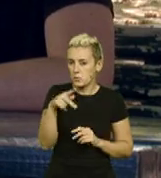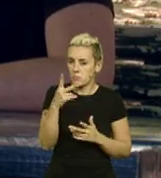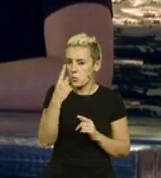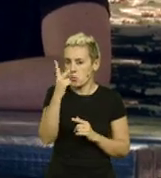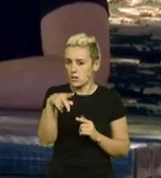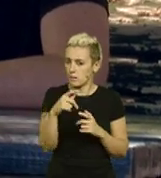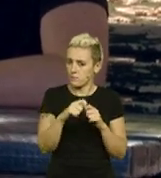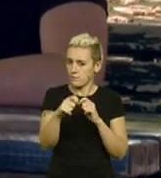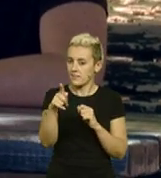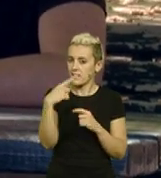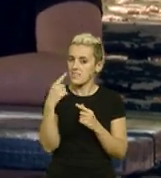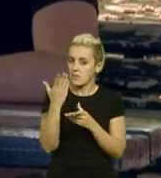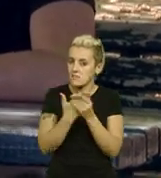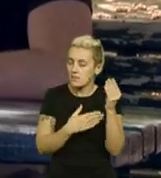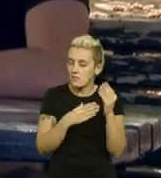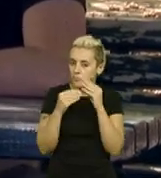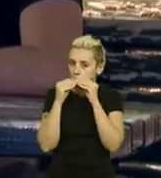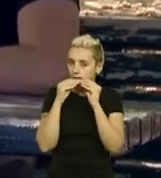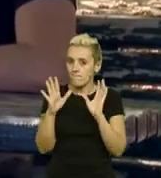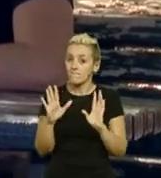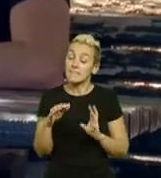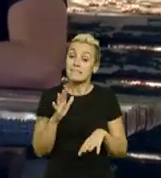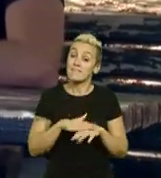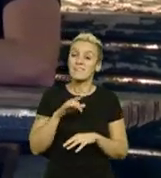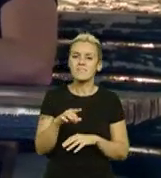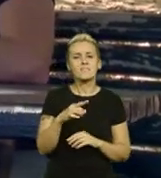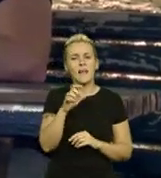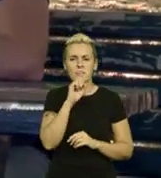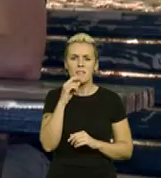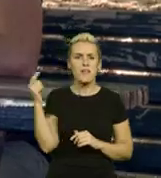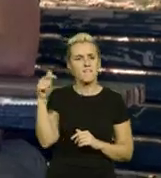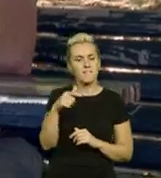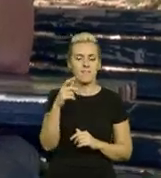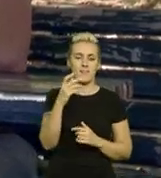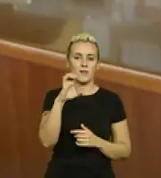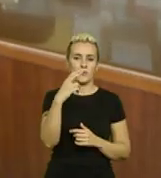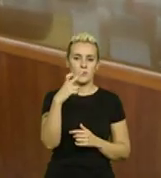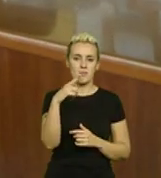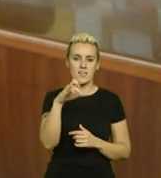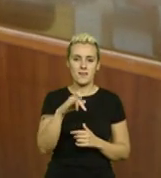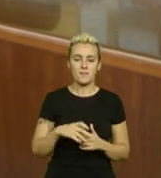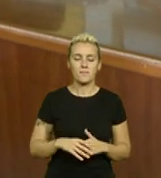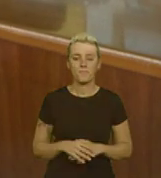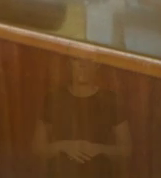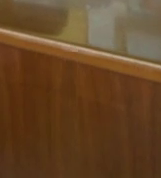quilômetros de l'aquila e que se presta presta vinac agônico